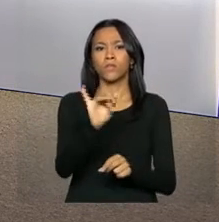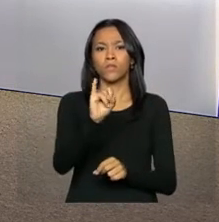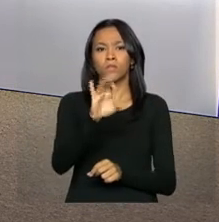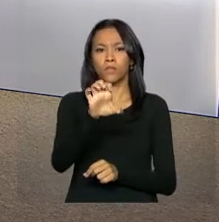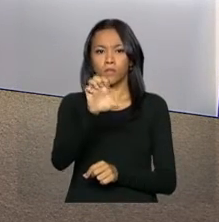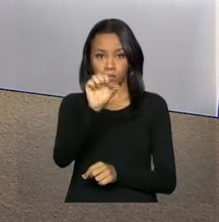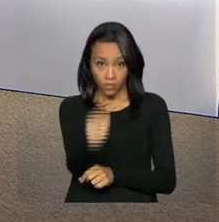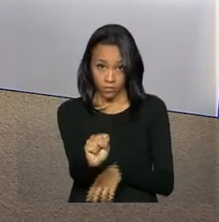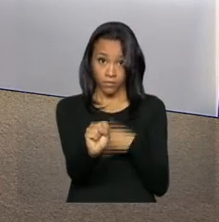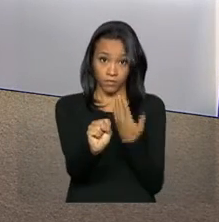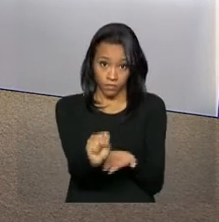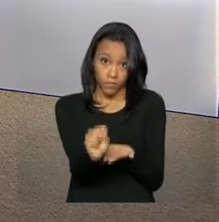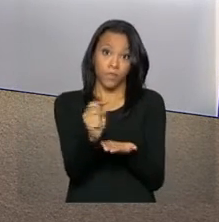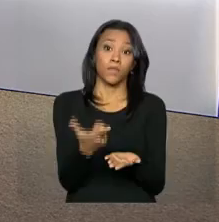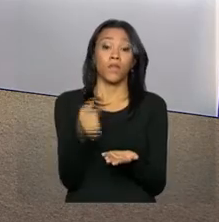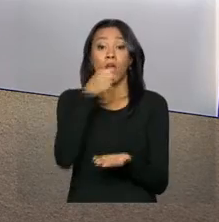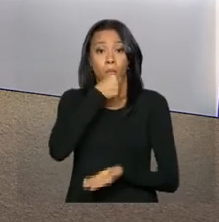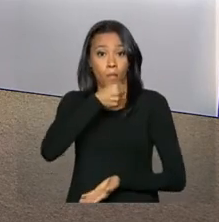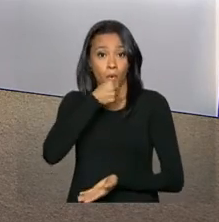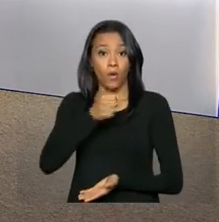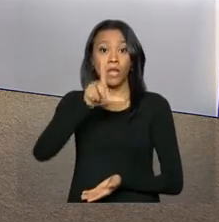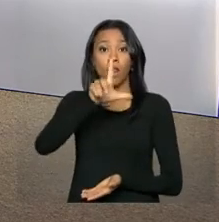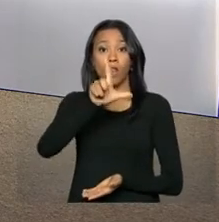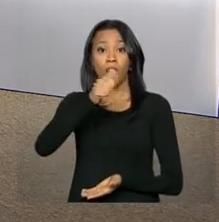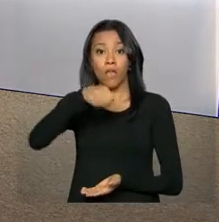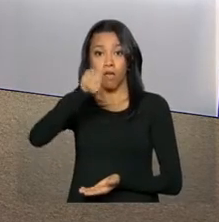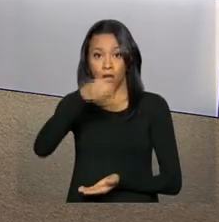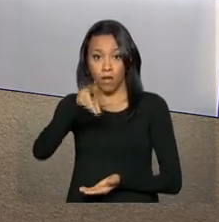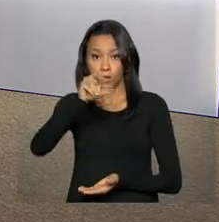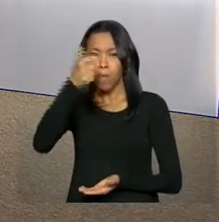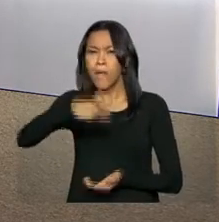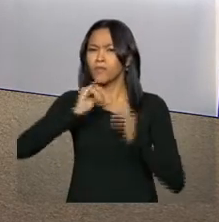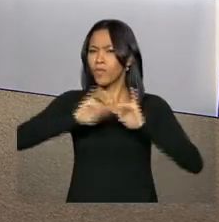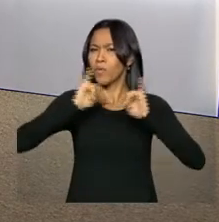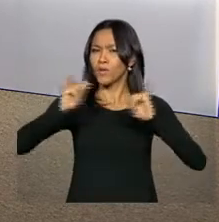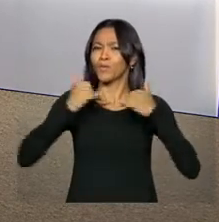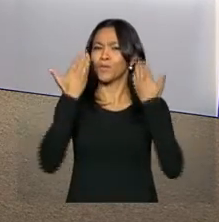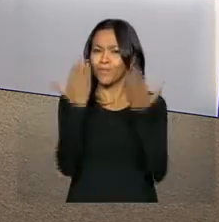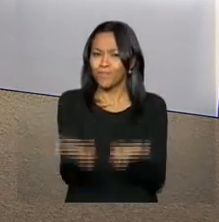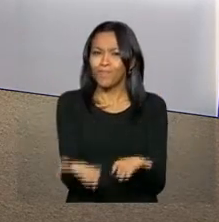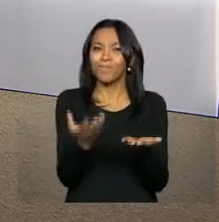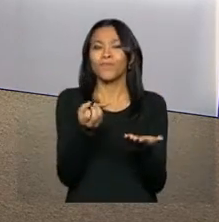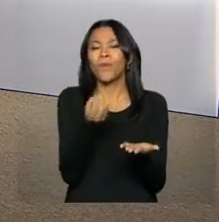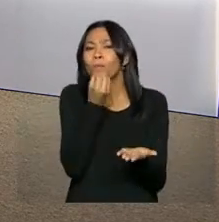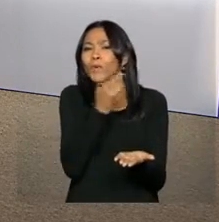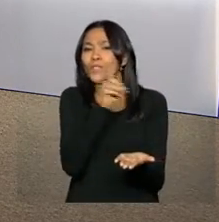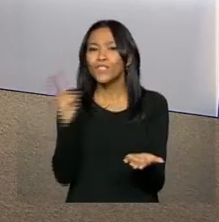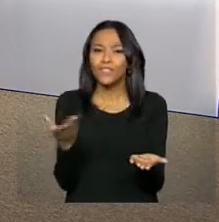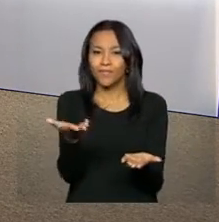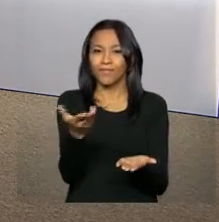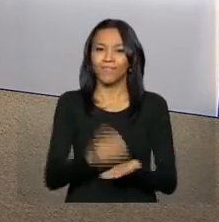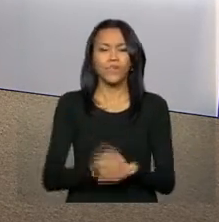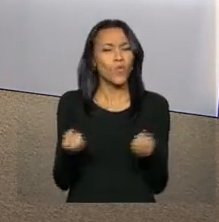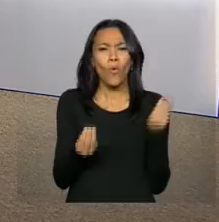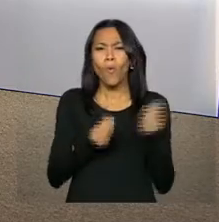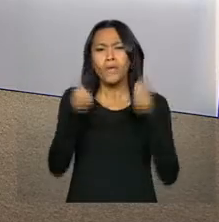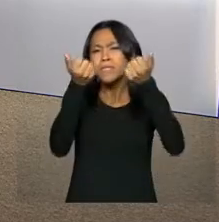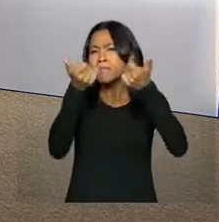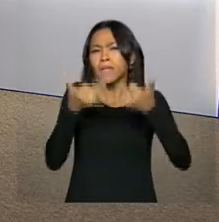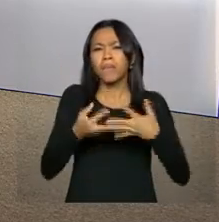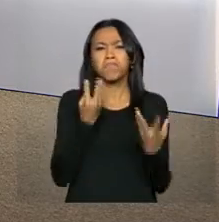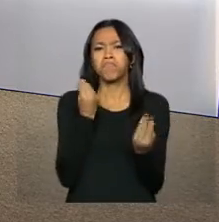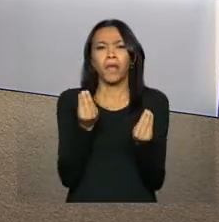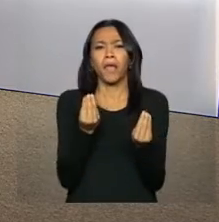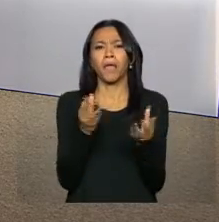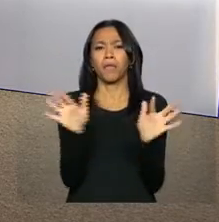estudantil o repórter leandro alarcón tem mais informações ao vivo leandro bom dia explica pra gente pra que